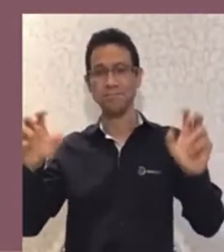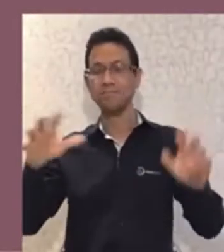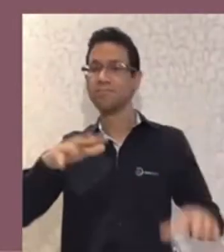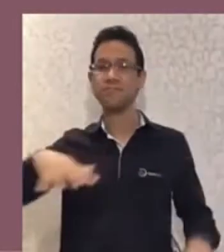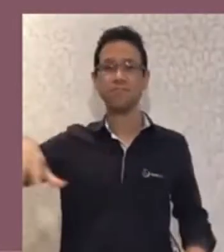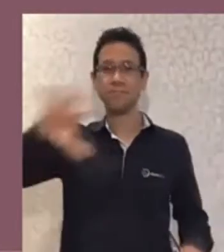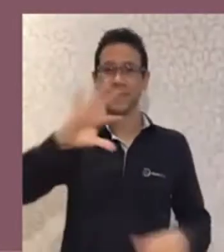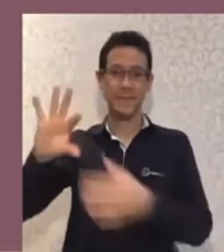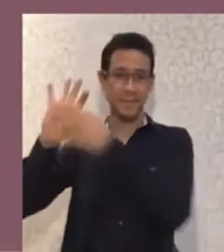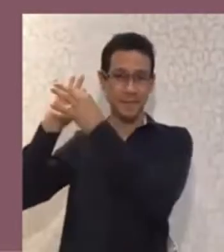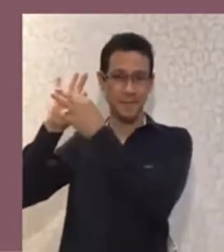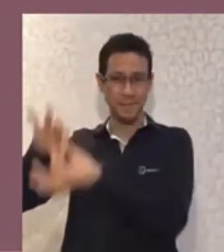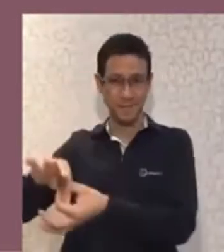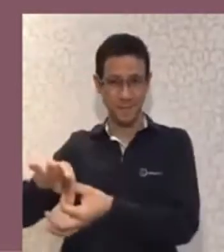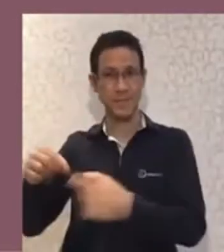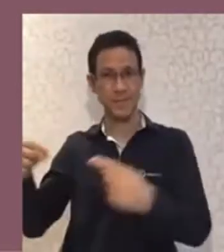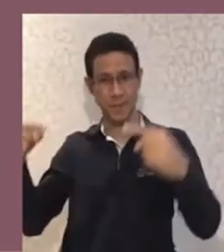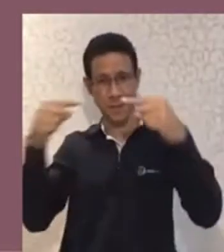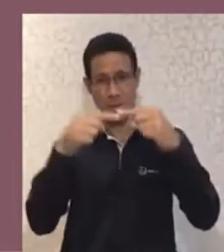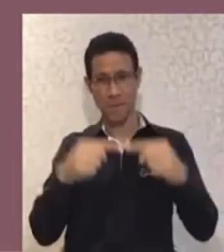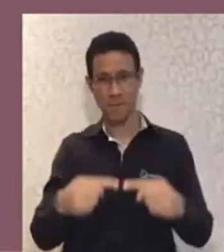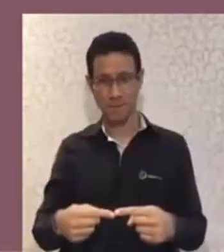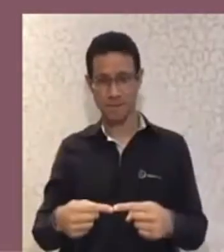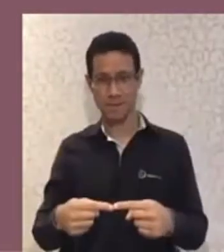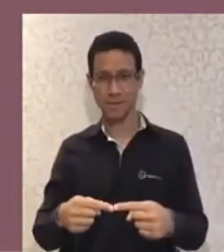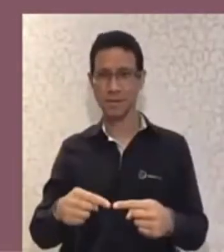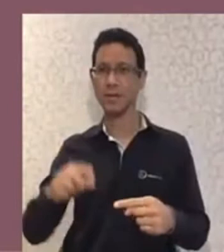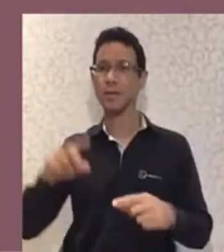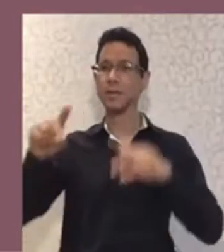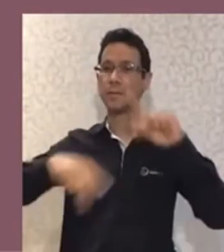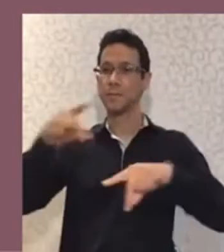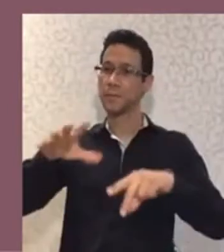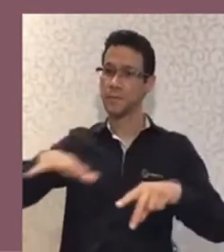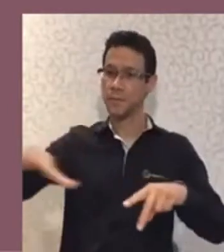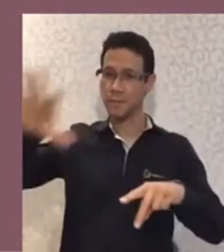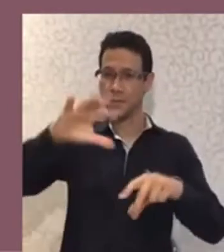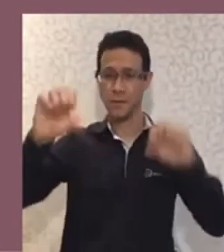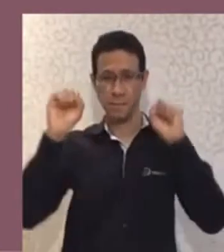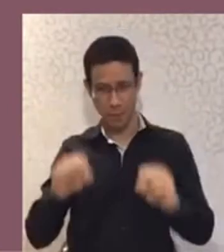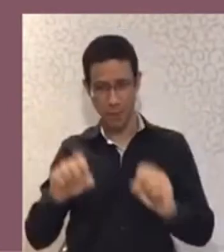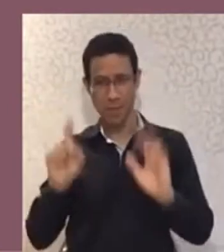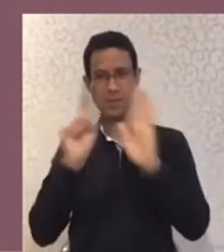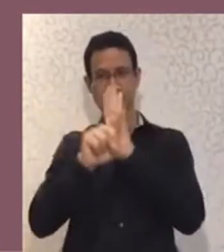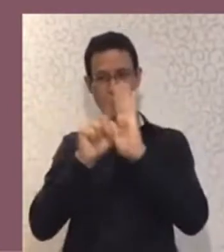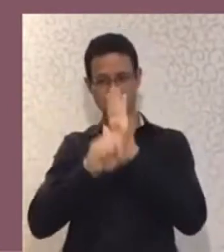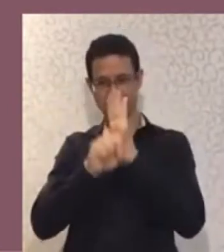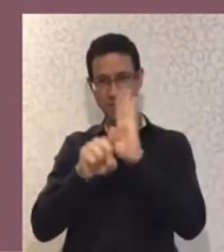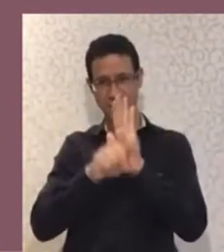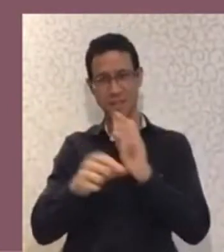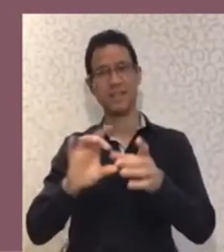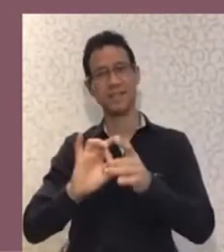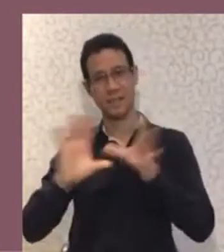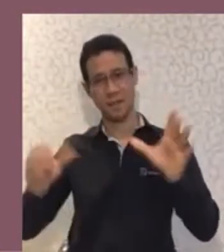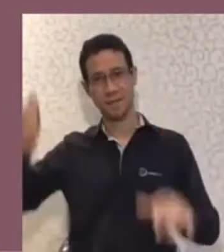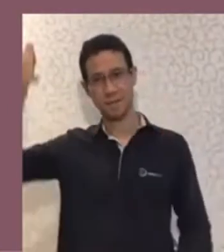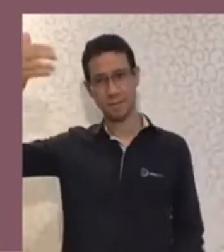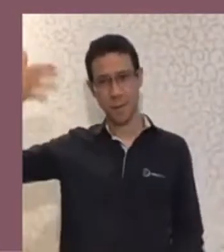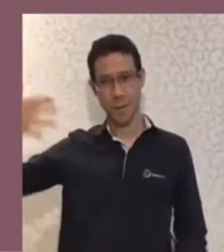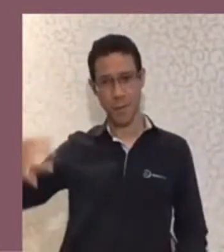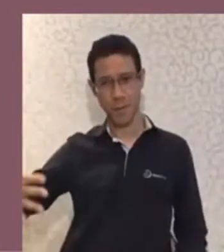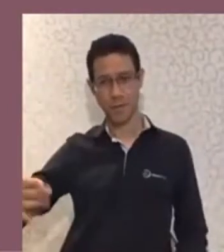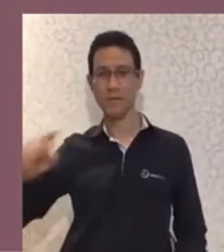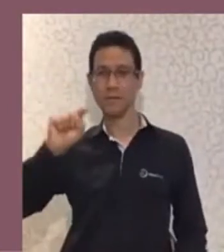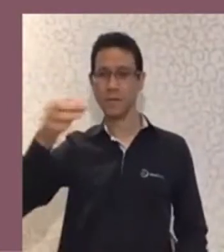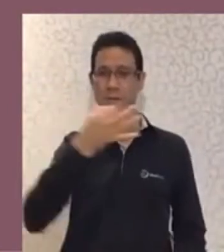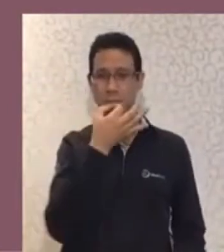O público está convidado a fazer as suas perguntas por meio do chat. A sua opinião é muito importante para nós. Na